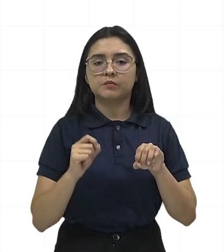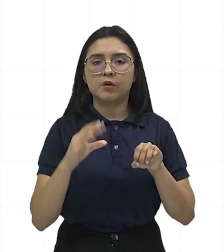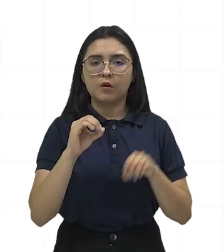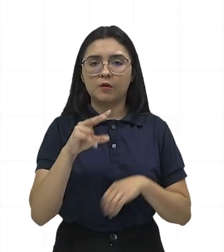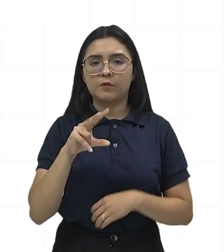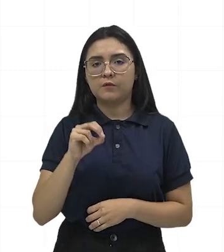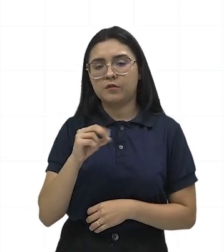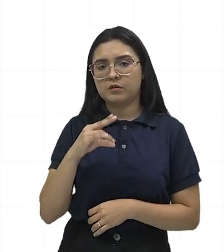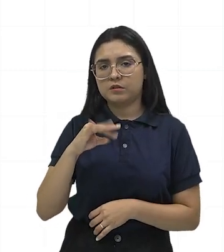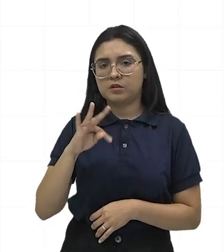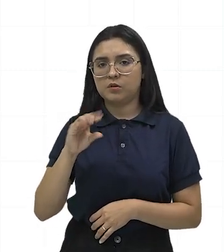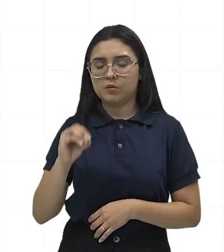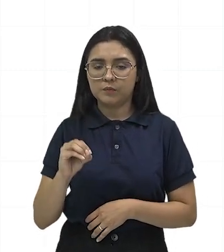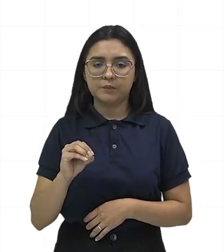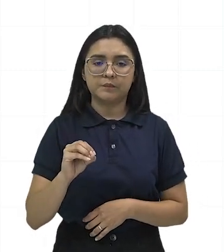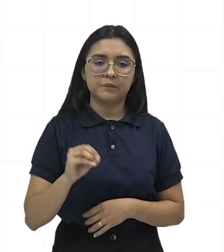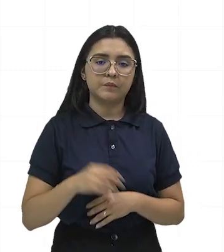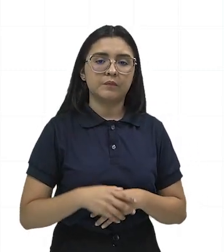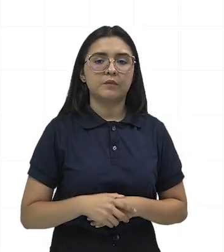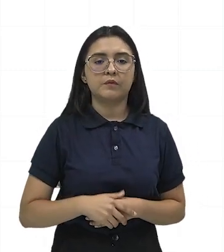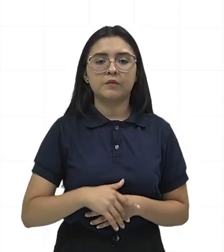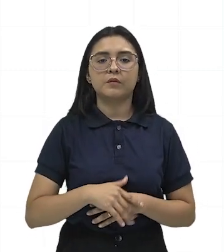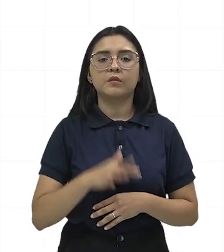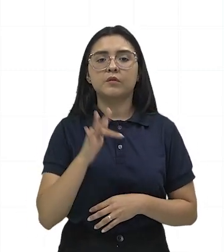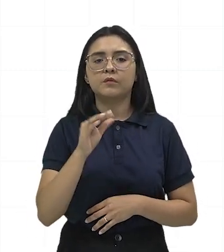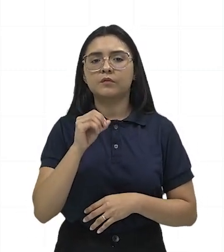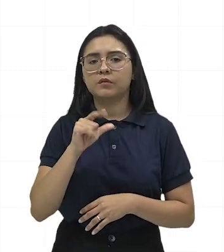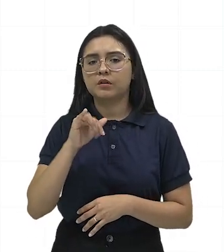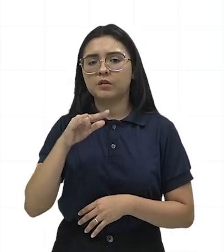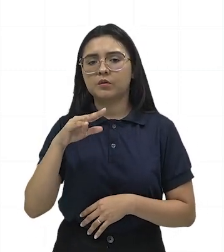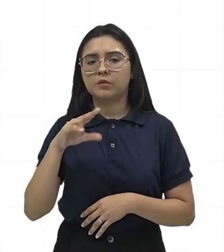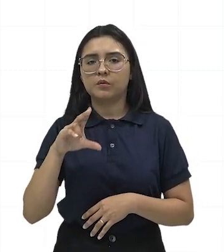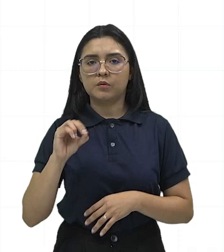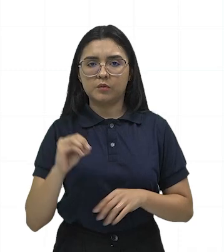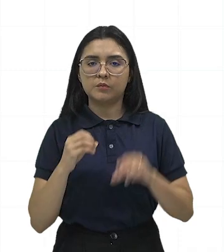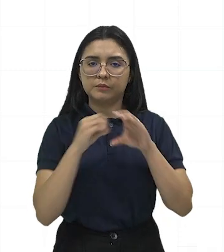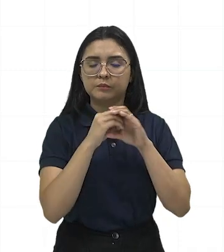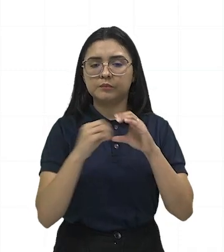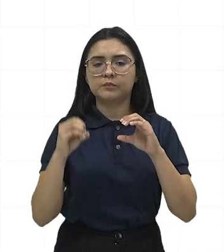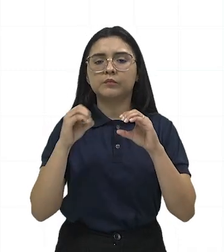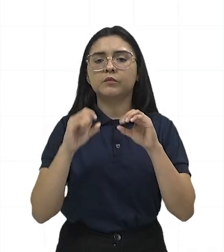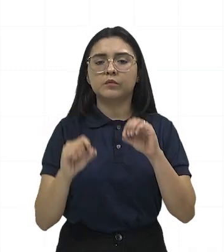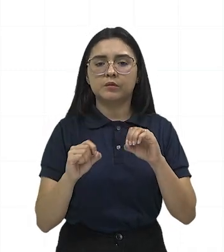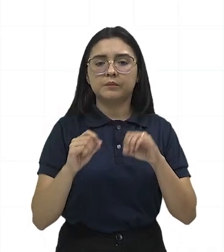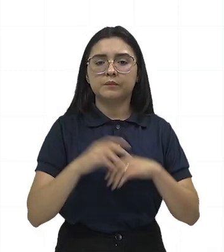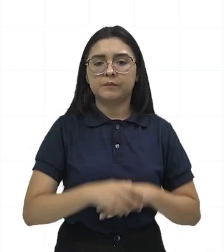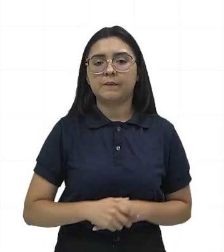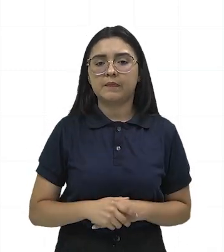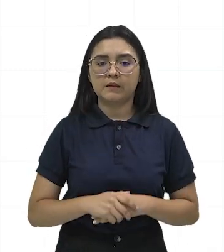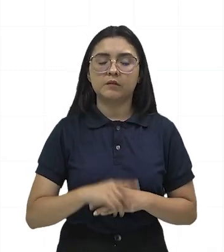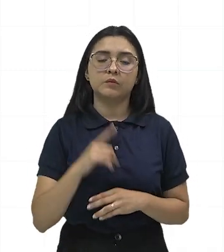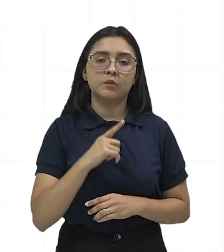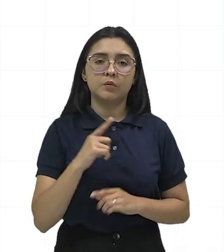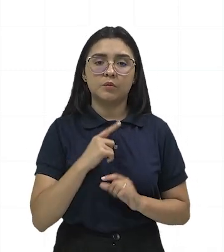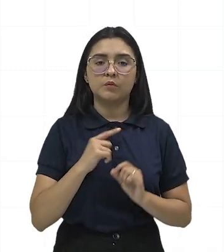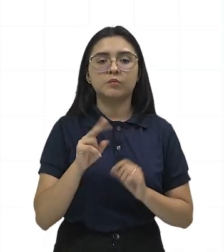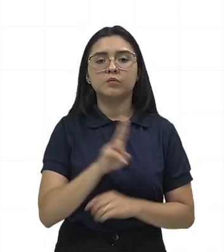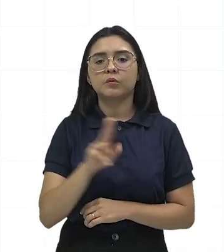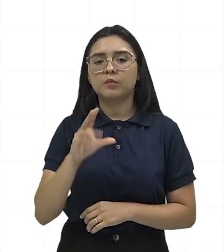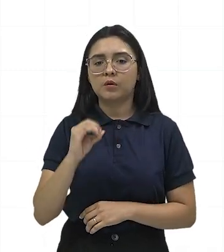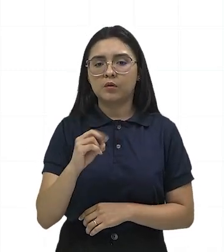ovócito secundário, o folículo se rompe e libera o gameta no processo chamado de ovulação. Então,